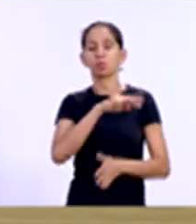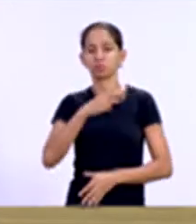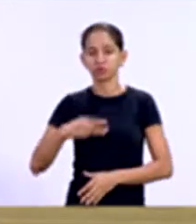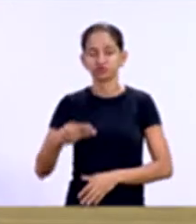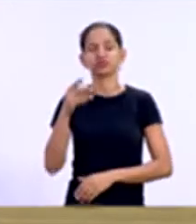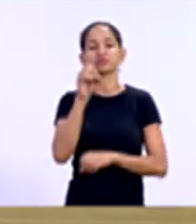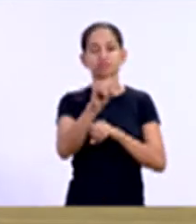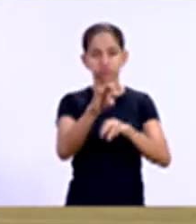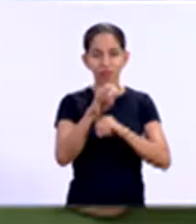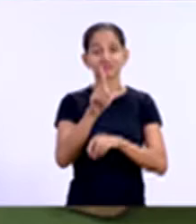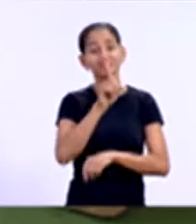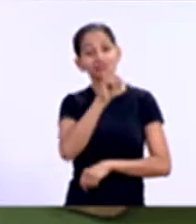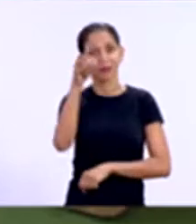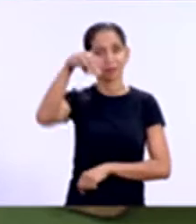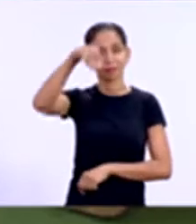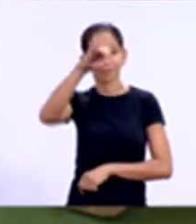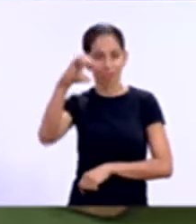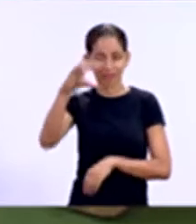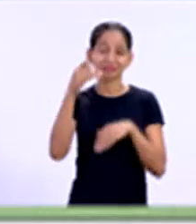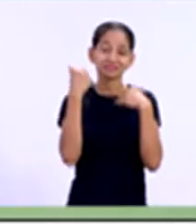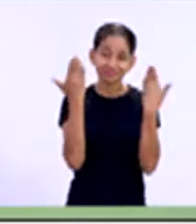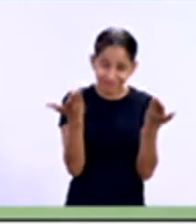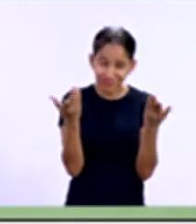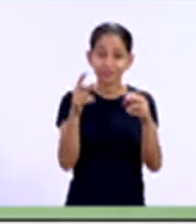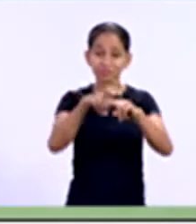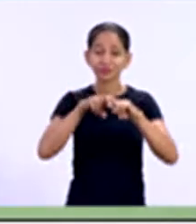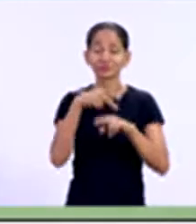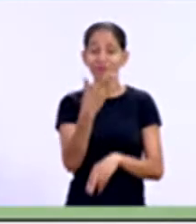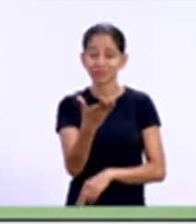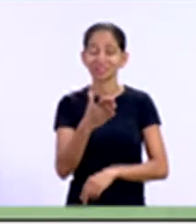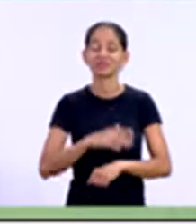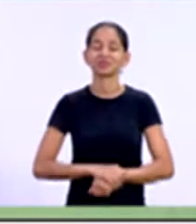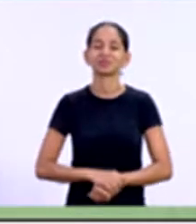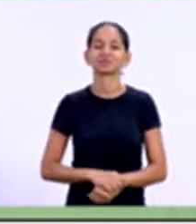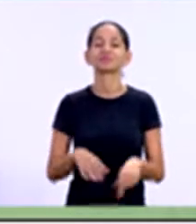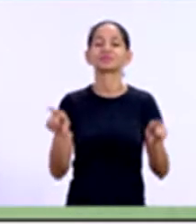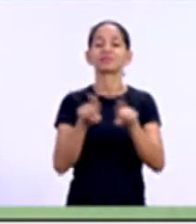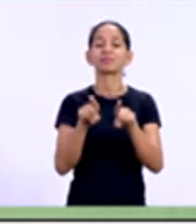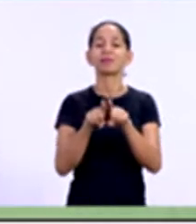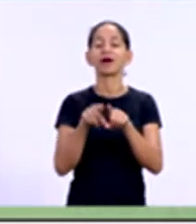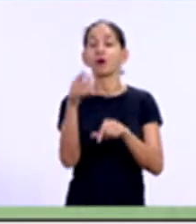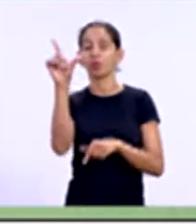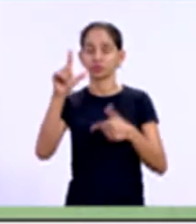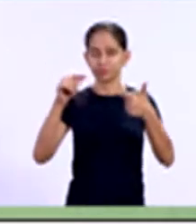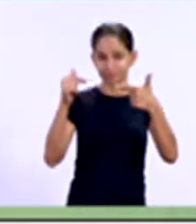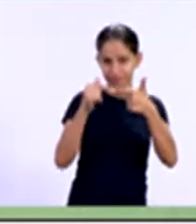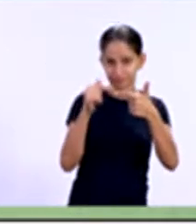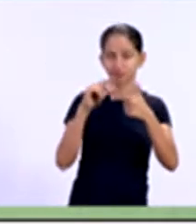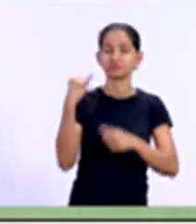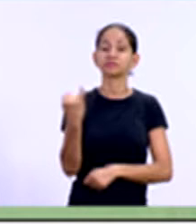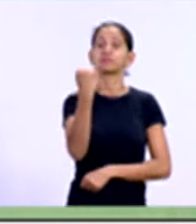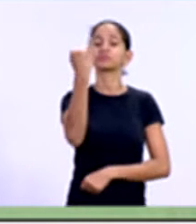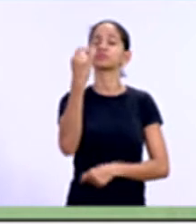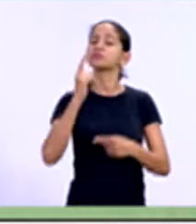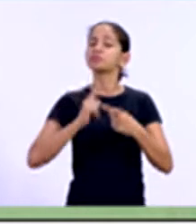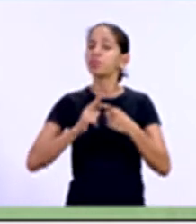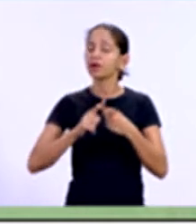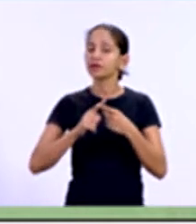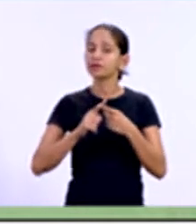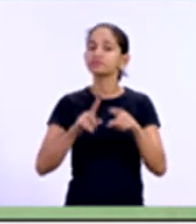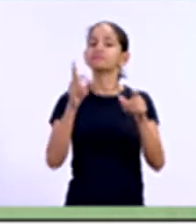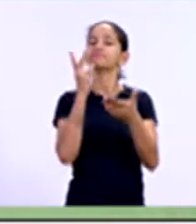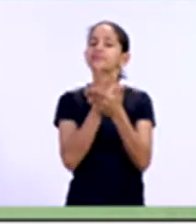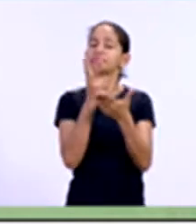nesse sentido. Muito bem. Então, a importância também é porque o aluno